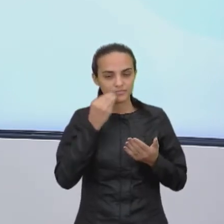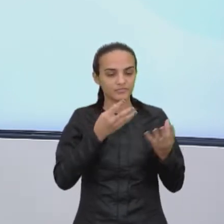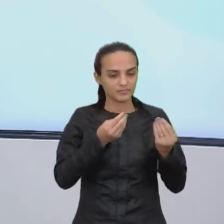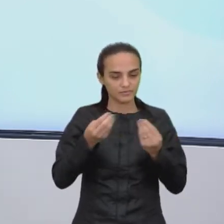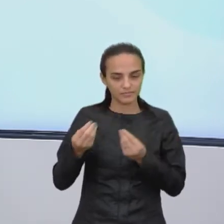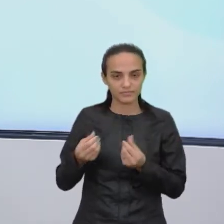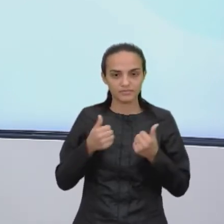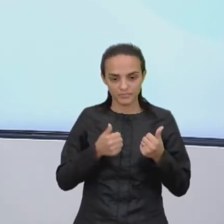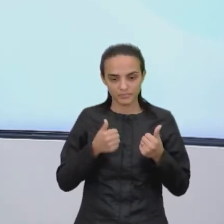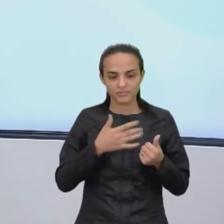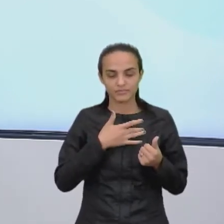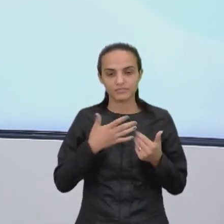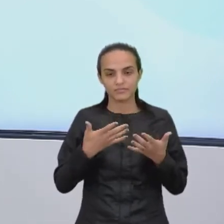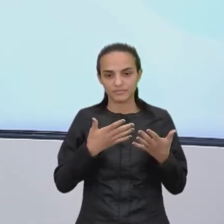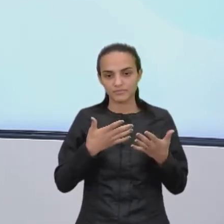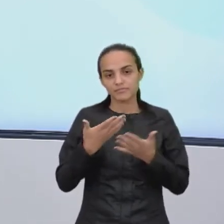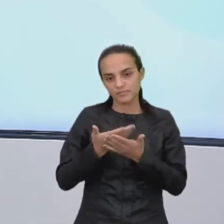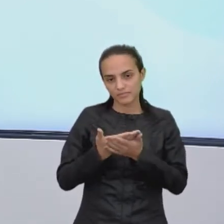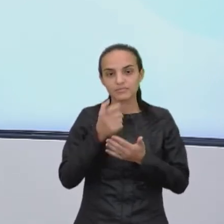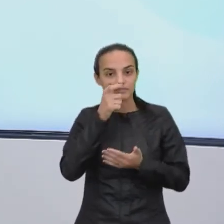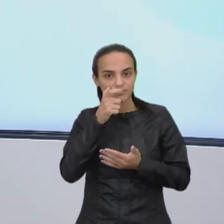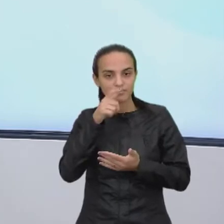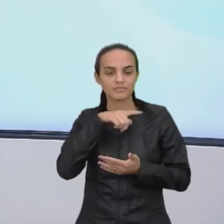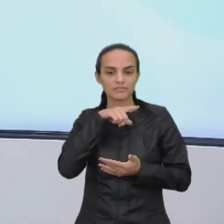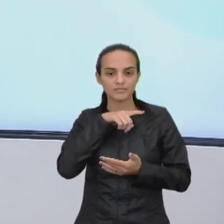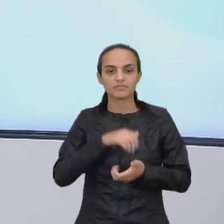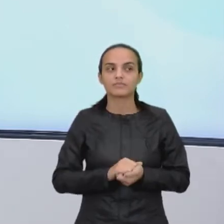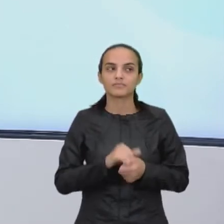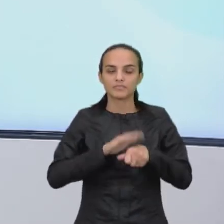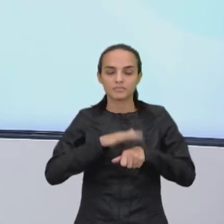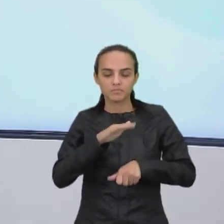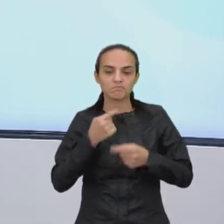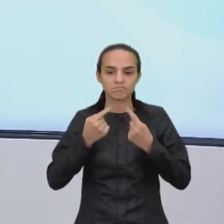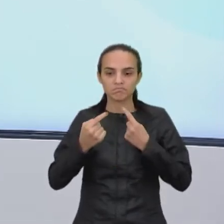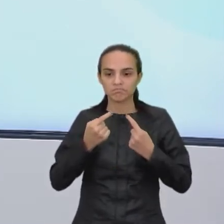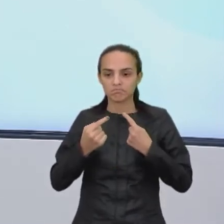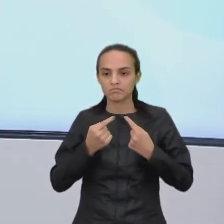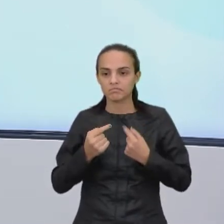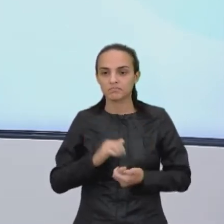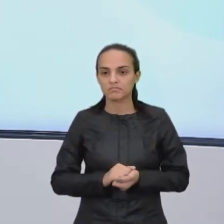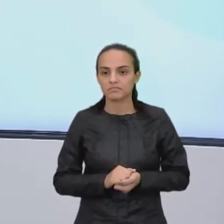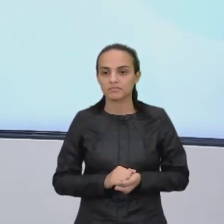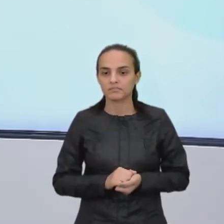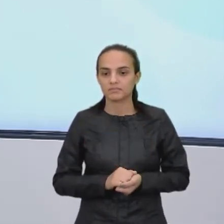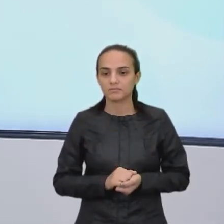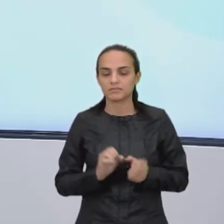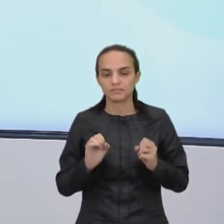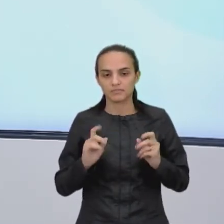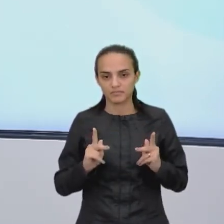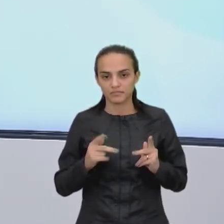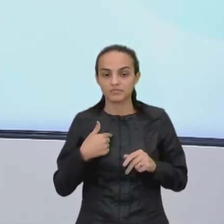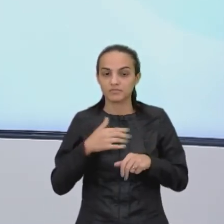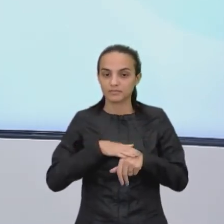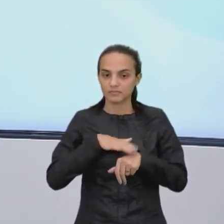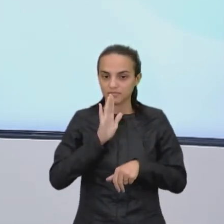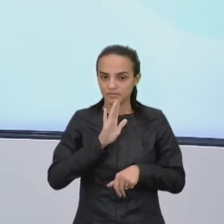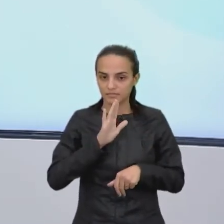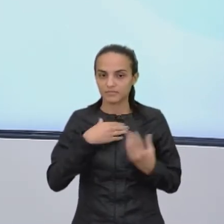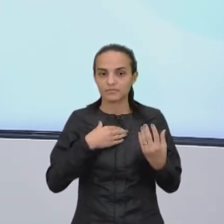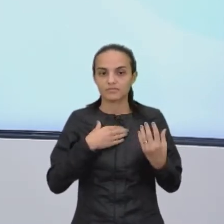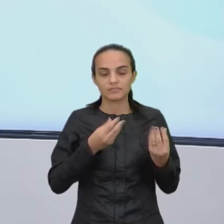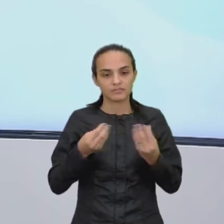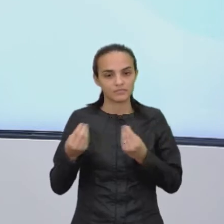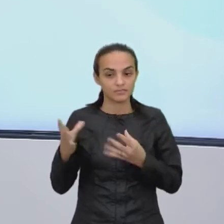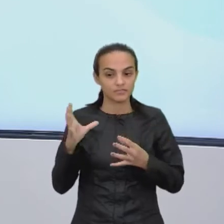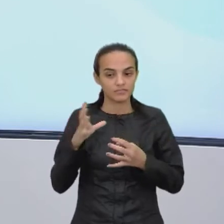bem a nossa aula, que é bastante interessante hoje, ela é um pouquinho dialogada, vamos dizer assim, tá ok? Mas ela transmite assim uma